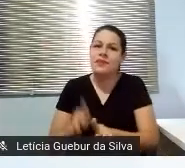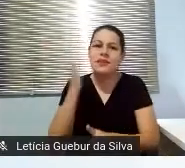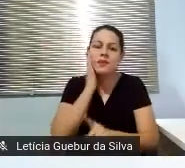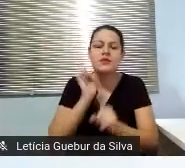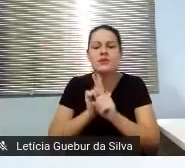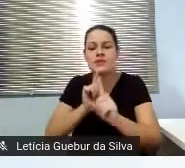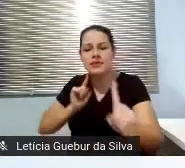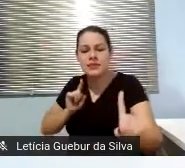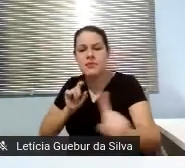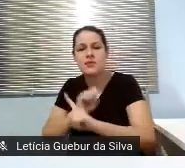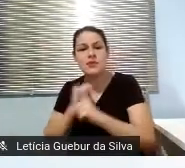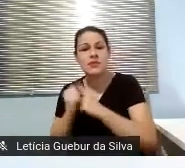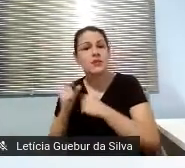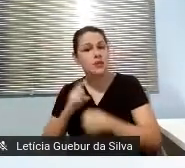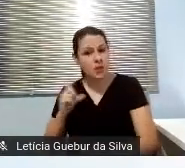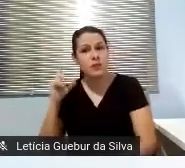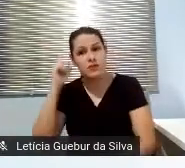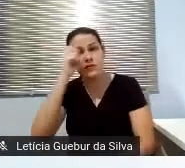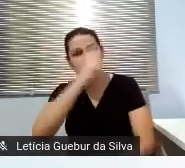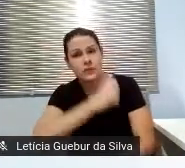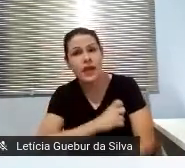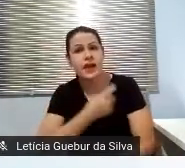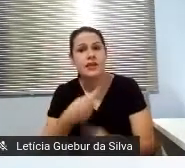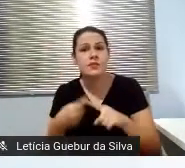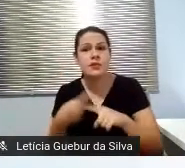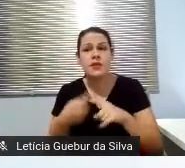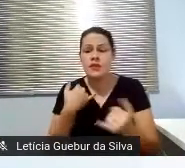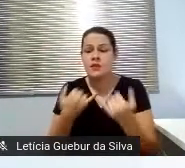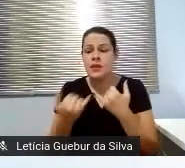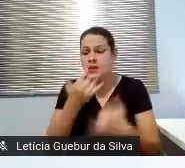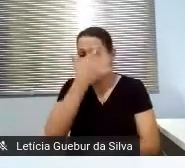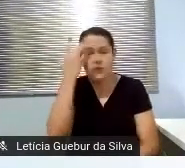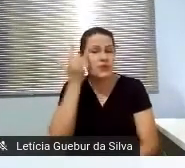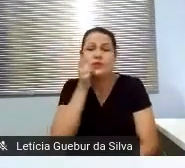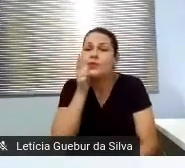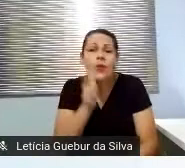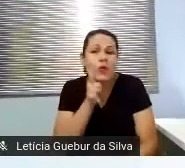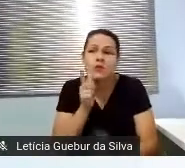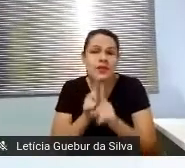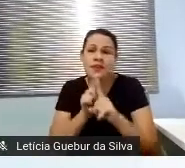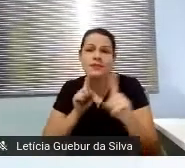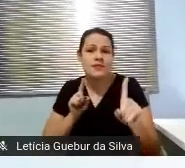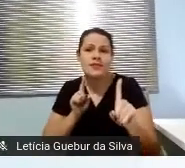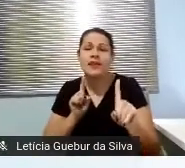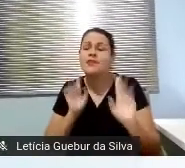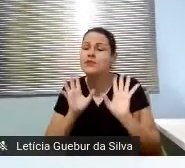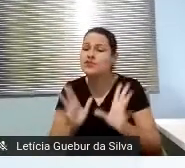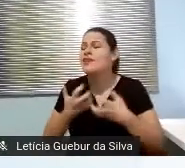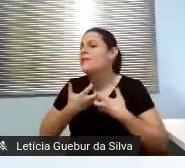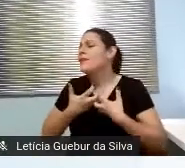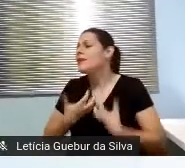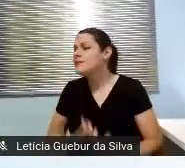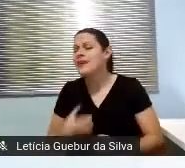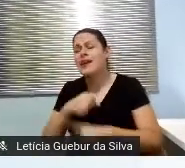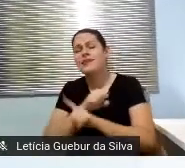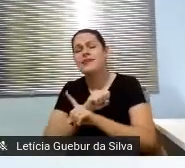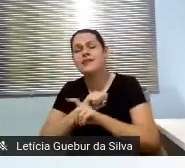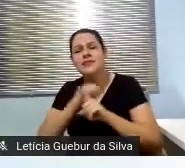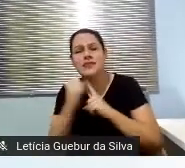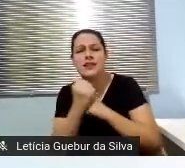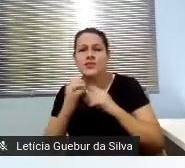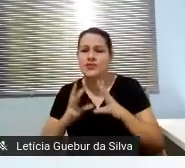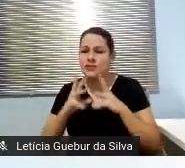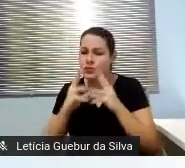está sendo uma dificuldade, porque as pessoas não estão conseguindo mais fazer o distanciamento social, já há um cansaço da sociedade em relação a isso, as